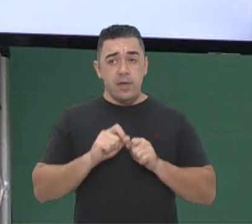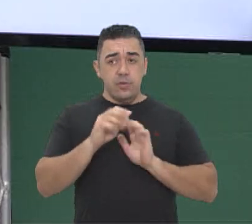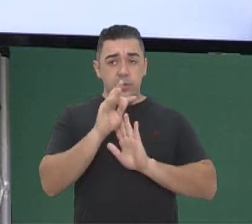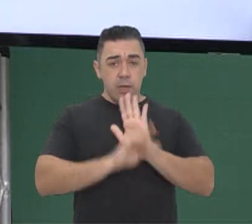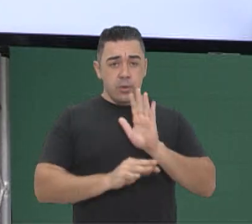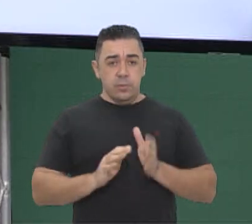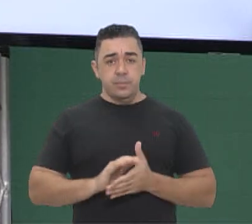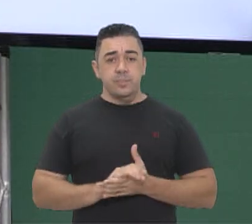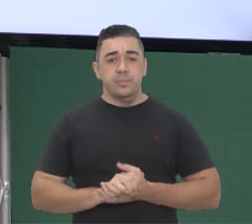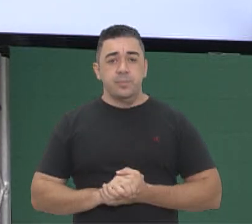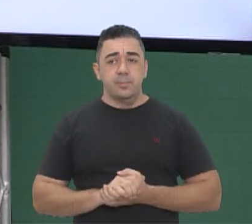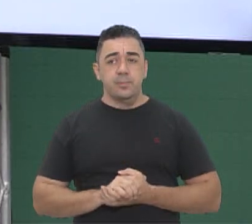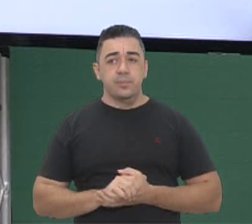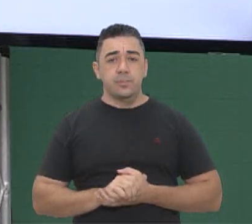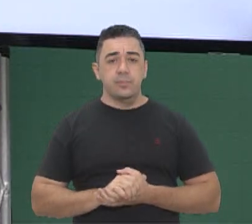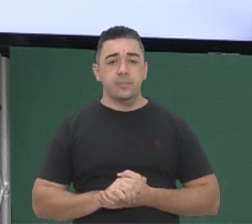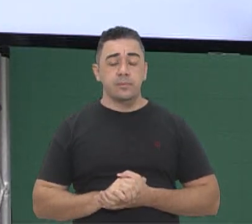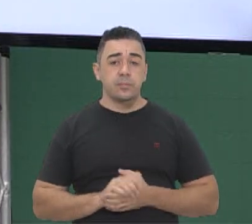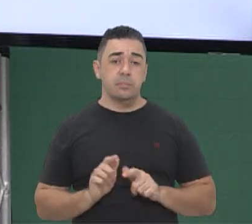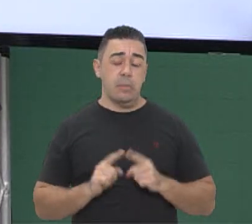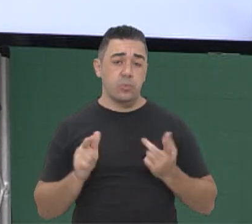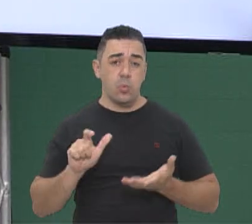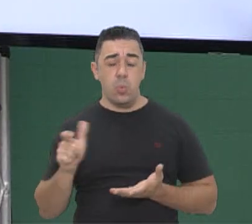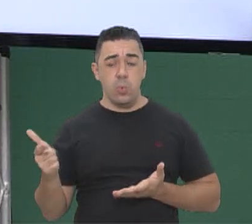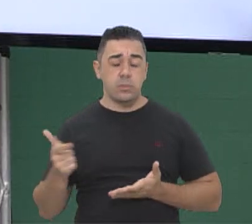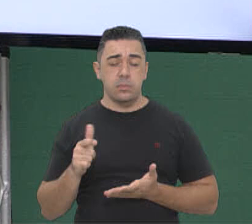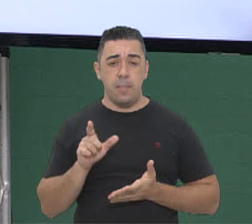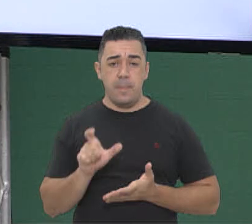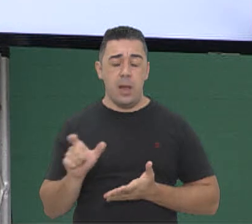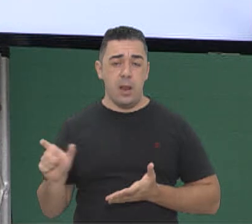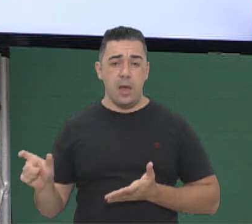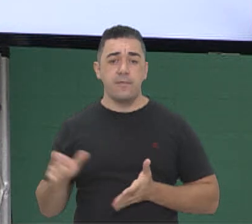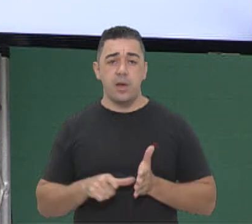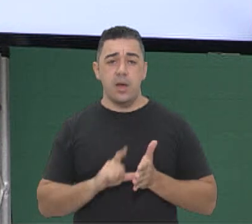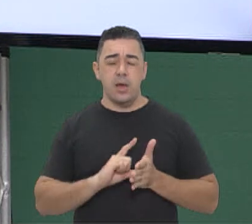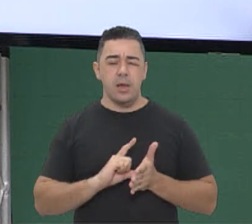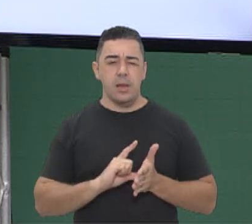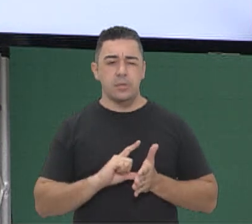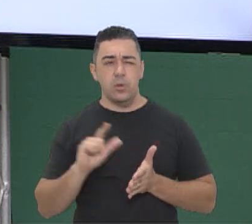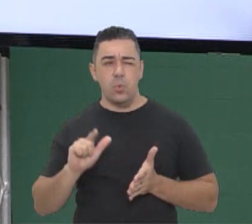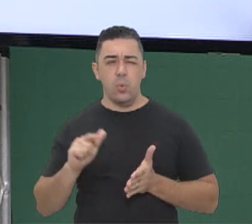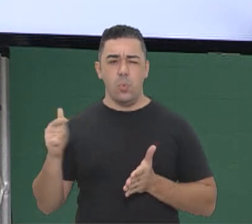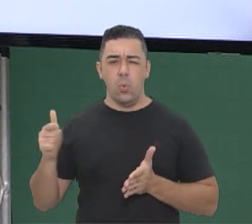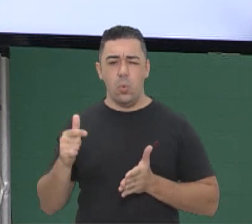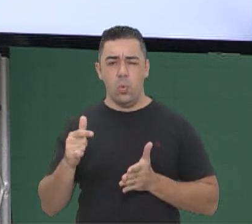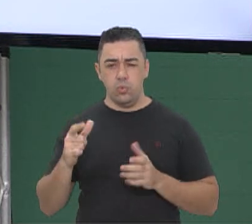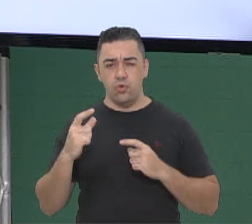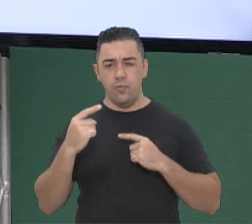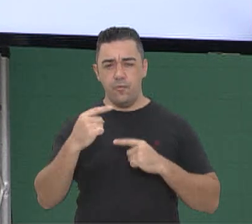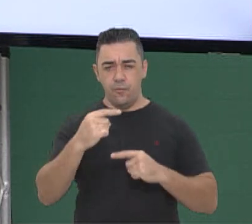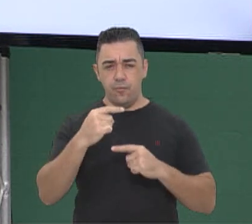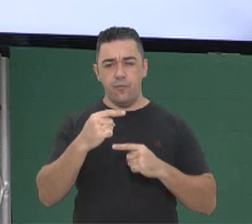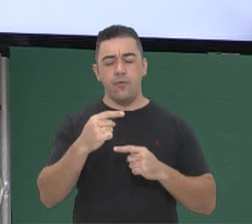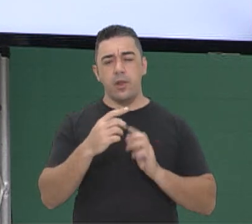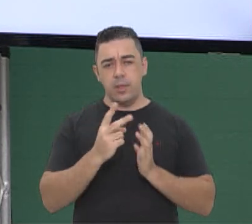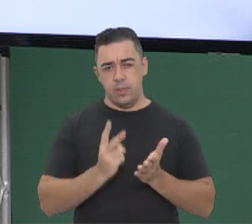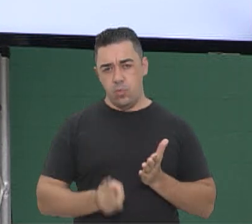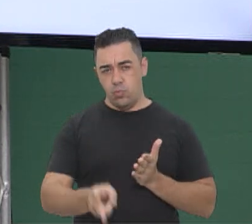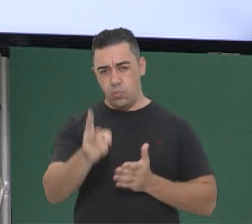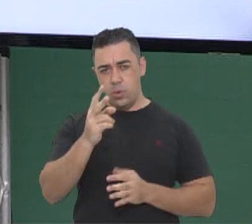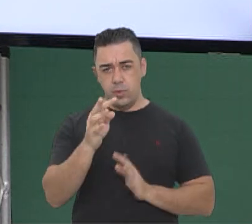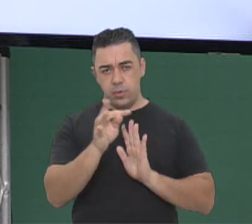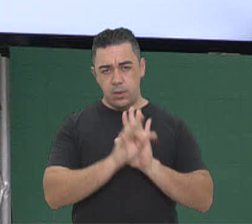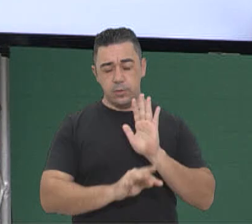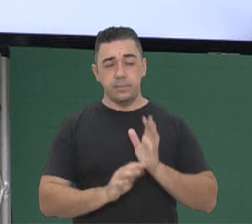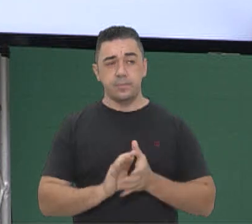texto. Mais algumas palavrinhas que antecipam o próximo fragmento nosso, dando continuidade ao texto.